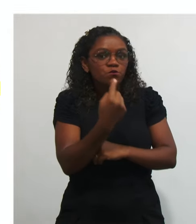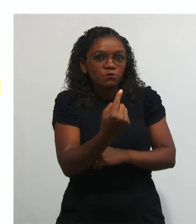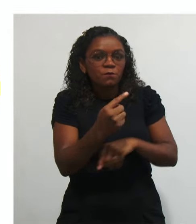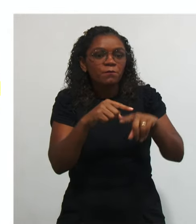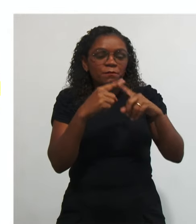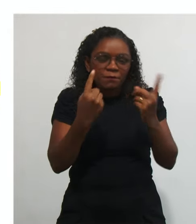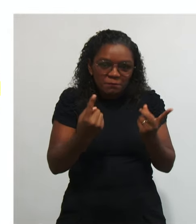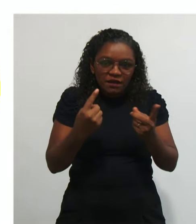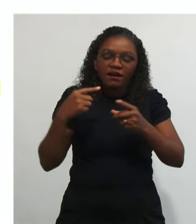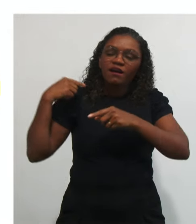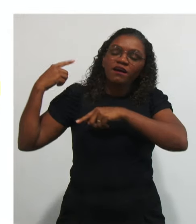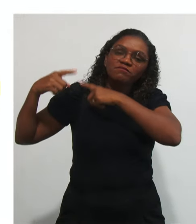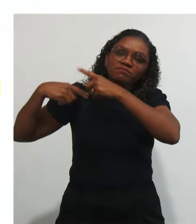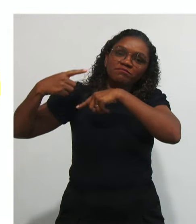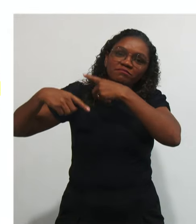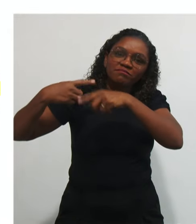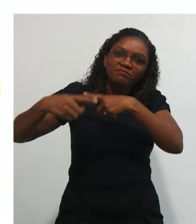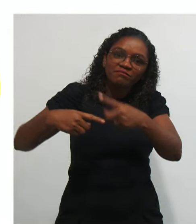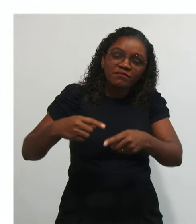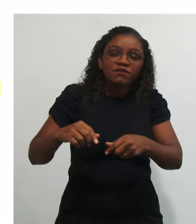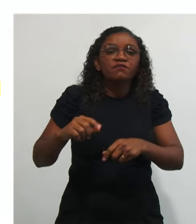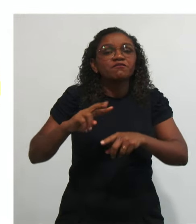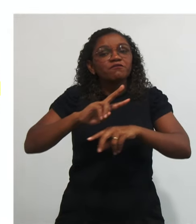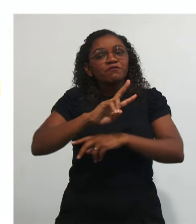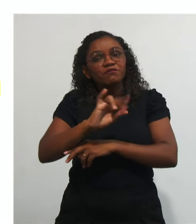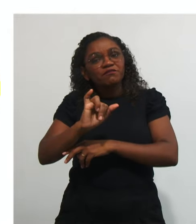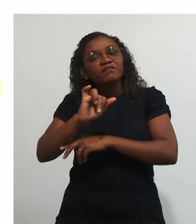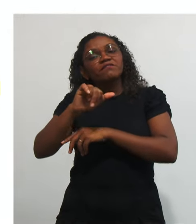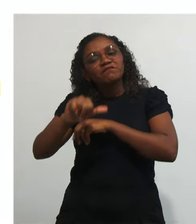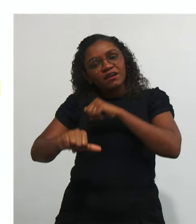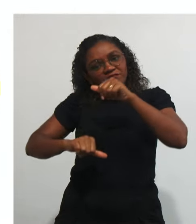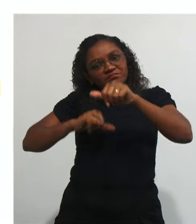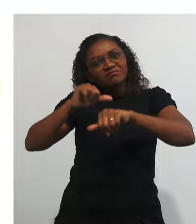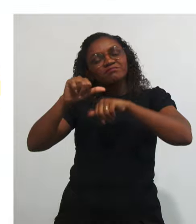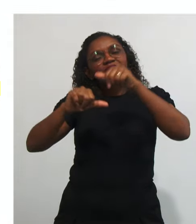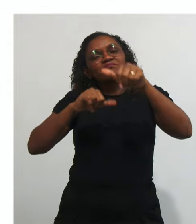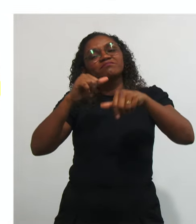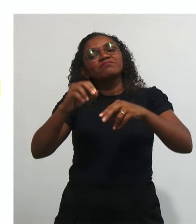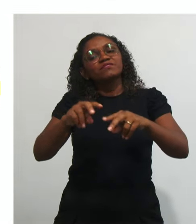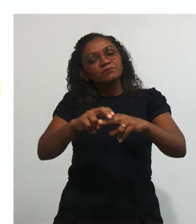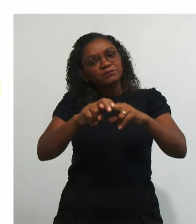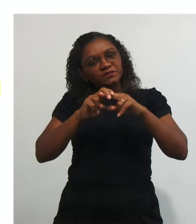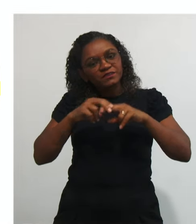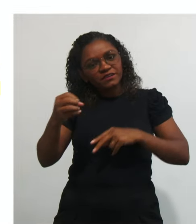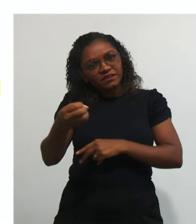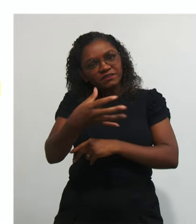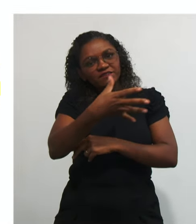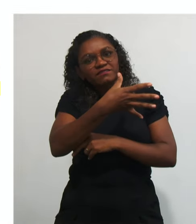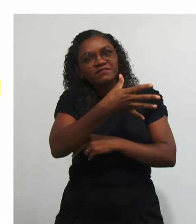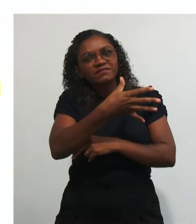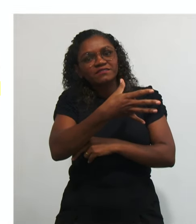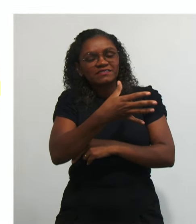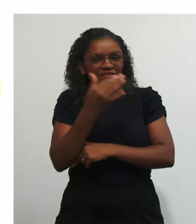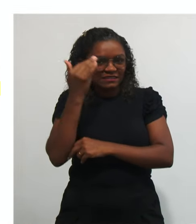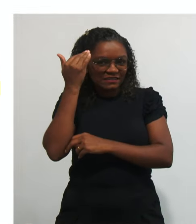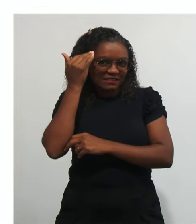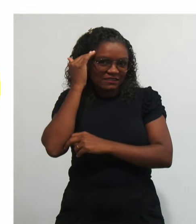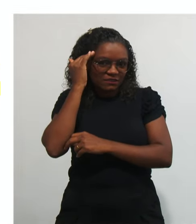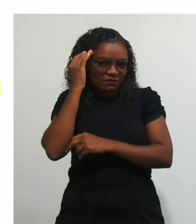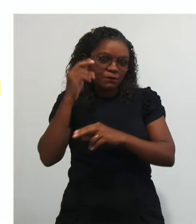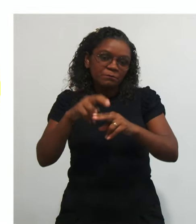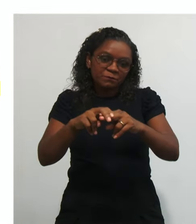tempo esse único produto ele sofreu vários tipos de inovação E aí com essa